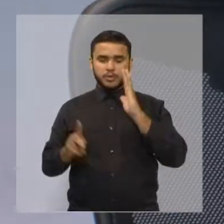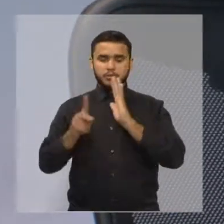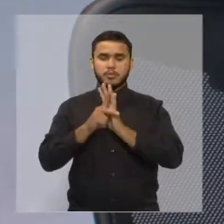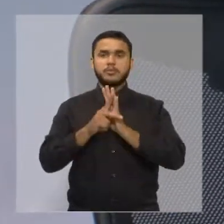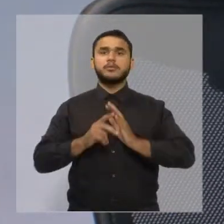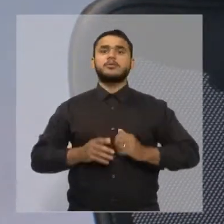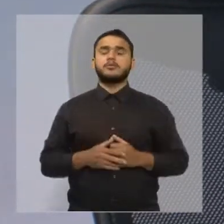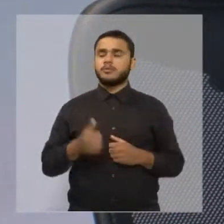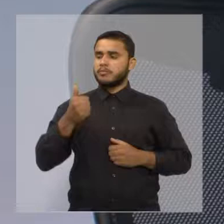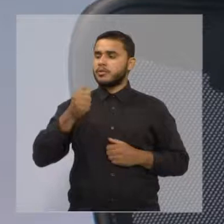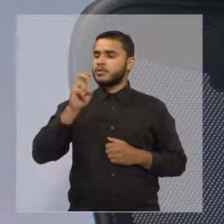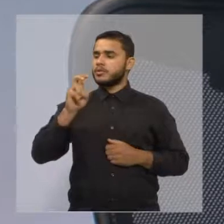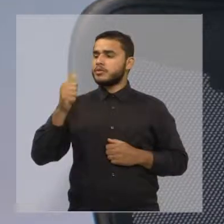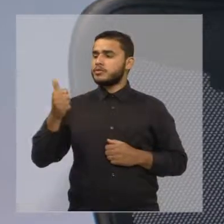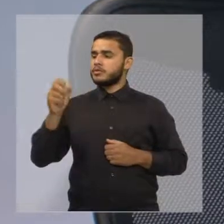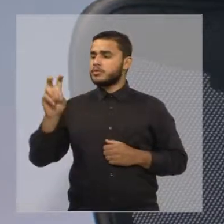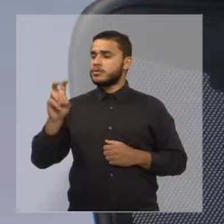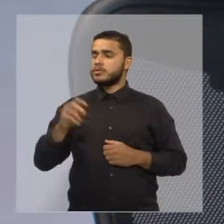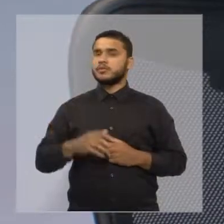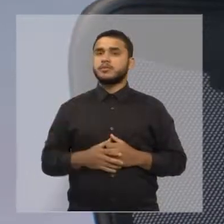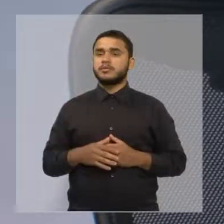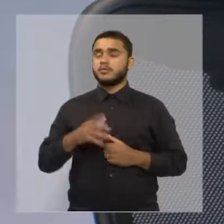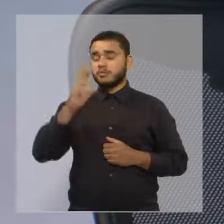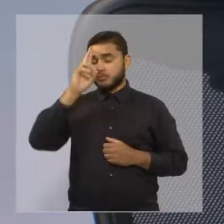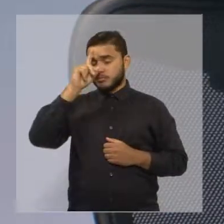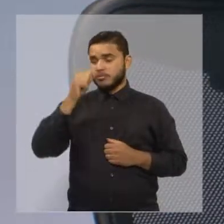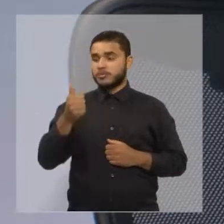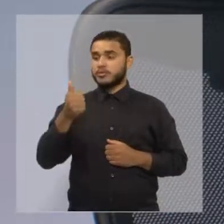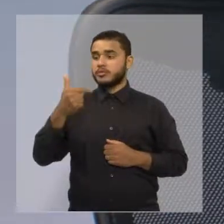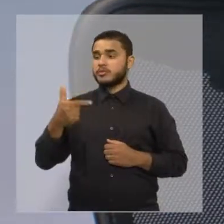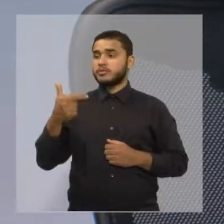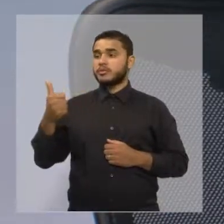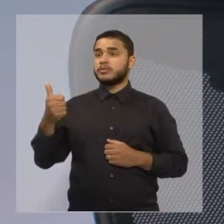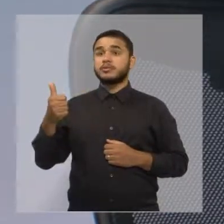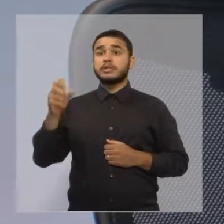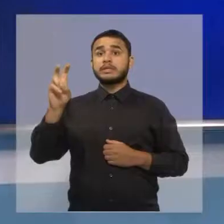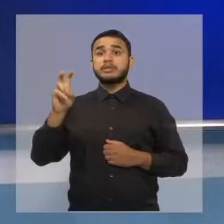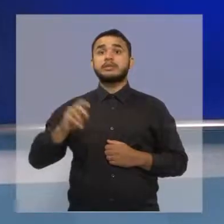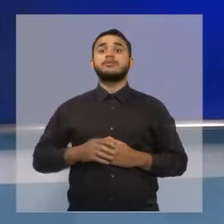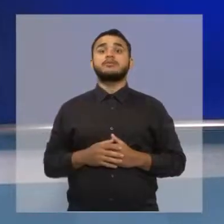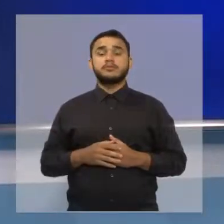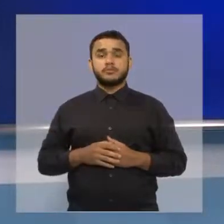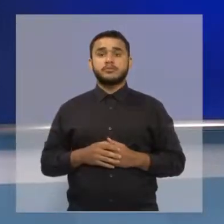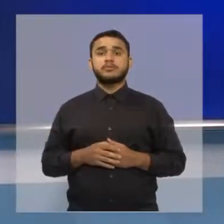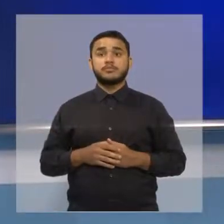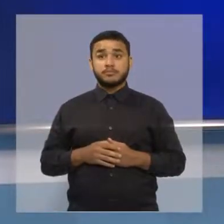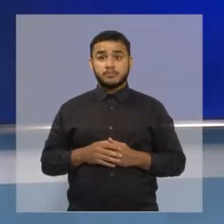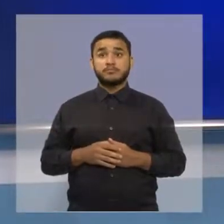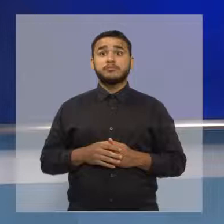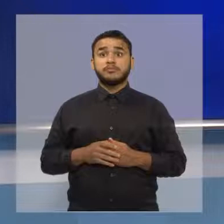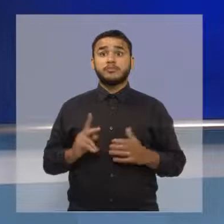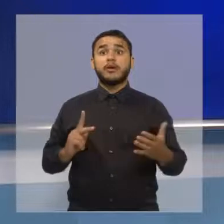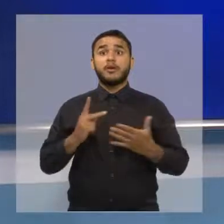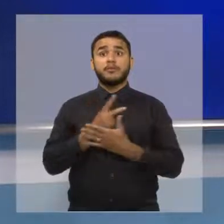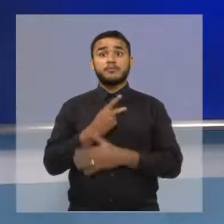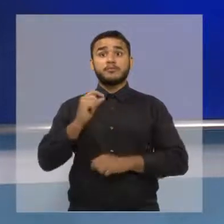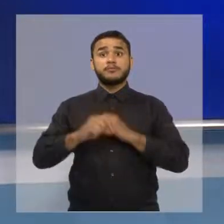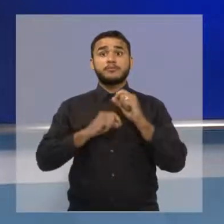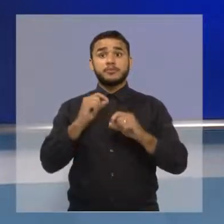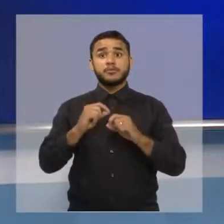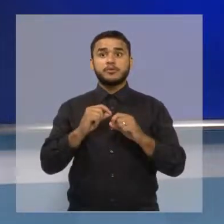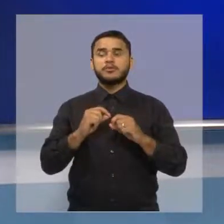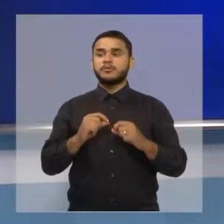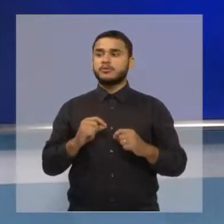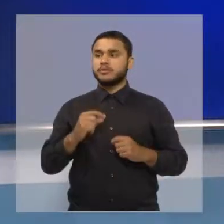de 1215. Isso, de 1515. 215. 215, que visava proteger o cidadão dos abusos no Estado,